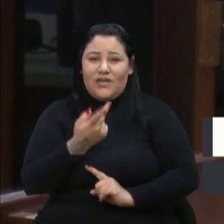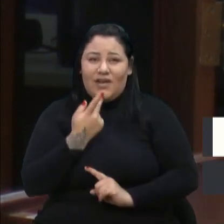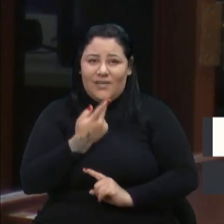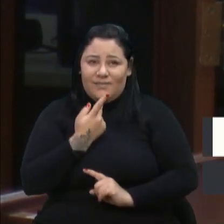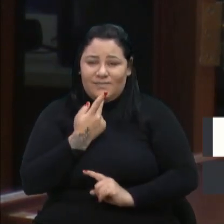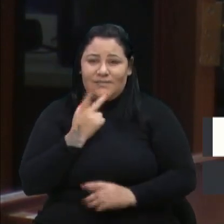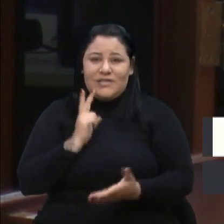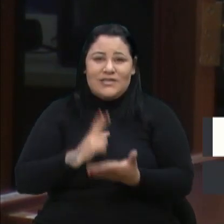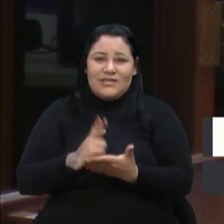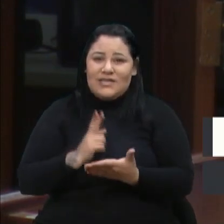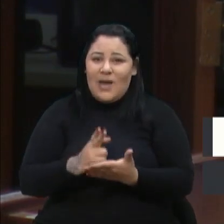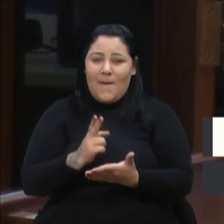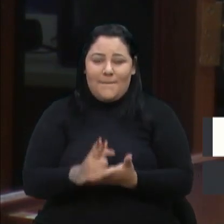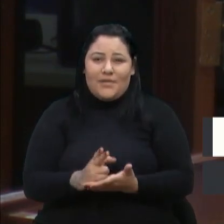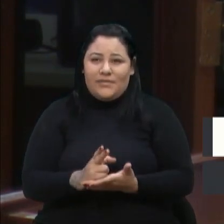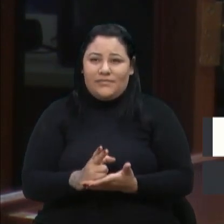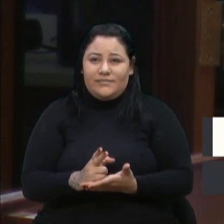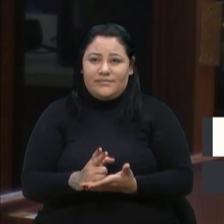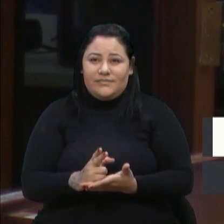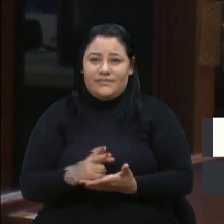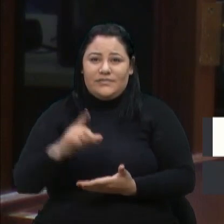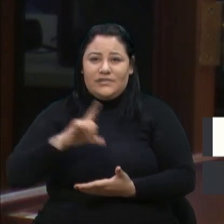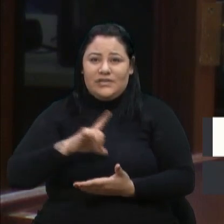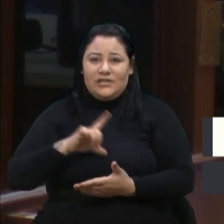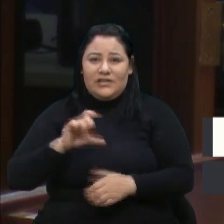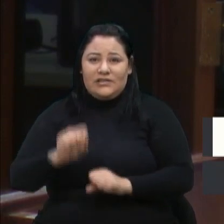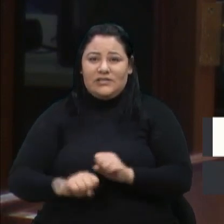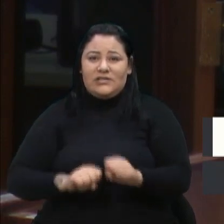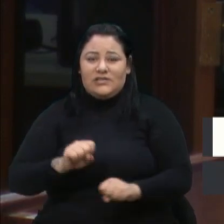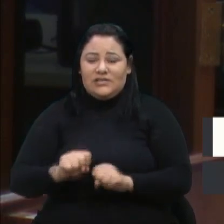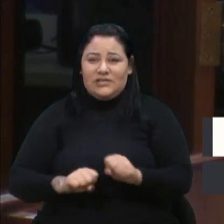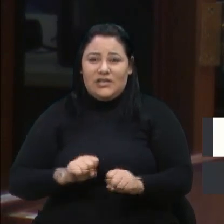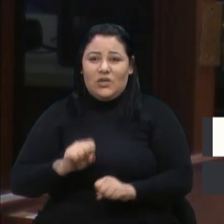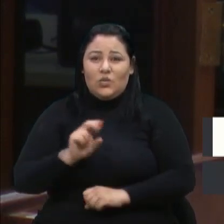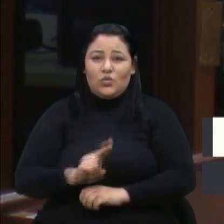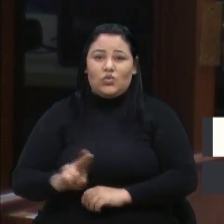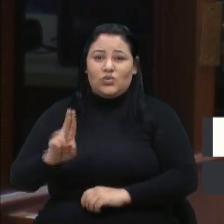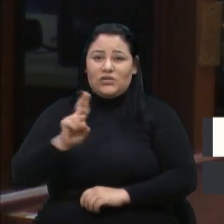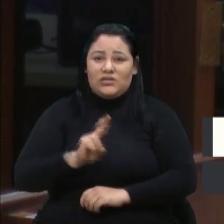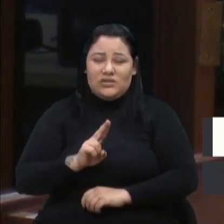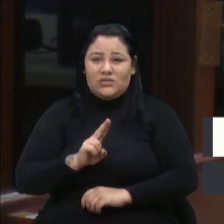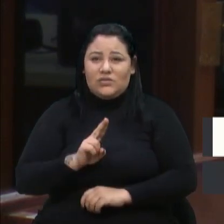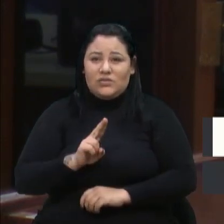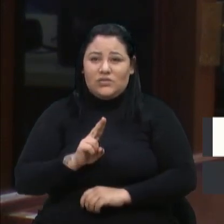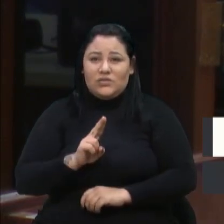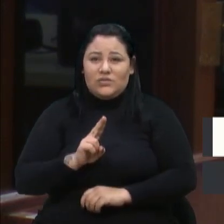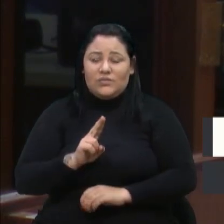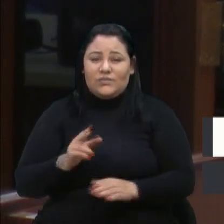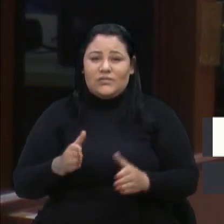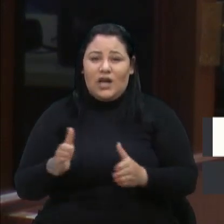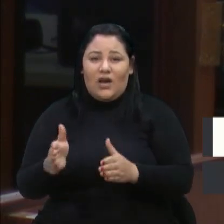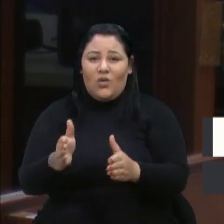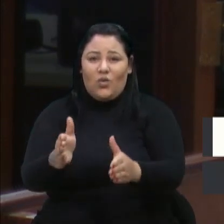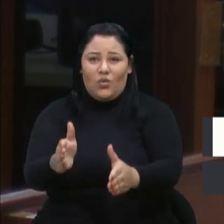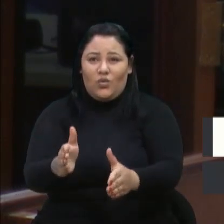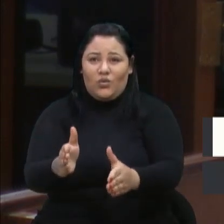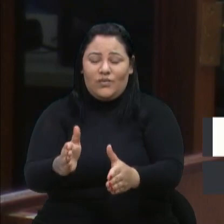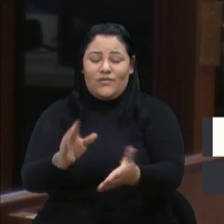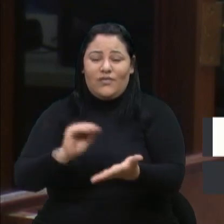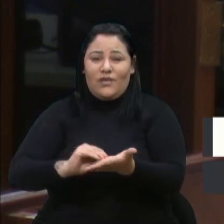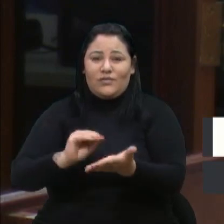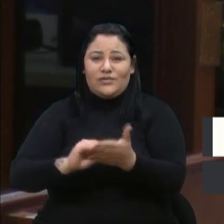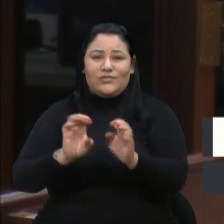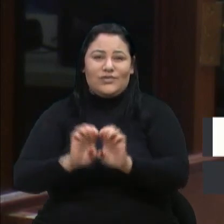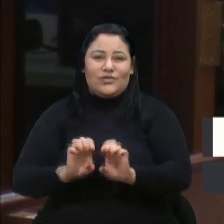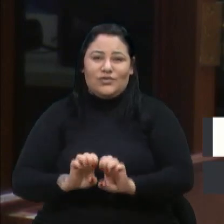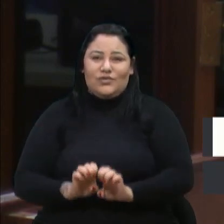vez mais a gente tem ciclistas utilizando as vias, mesmo sem infraestrutura. A partir do